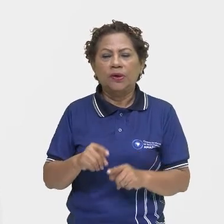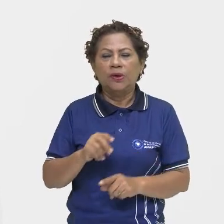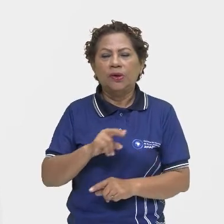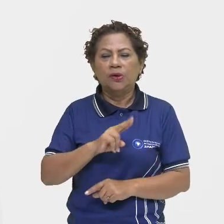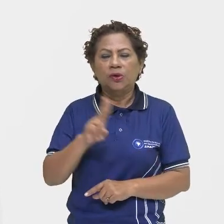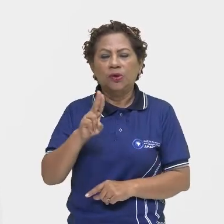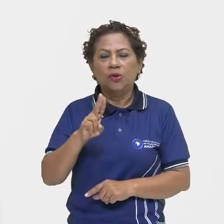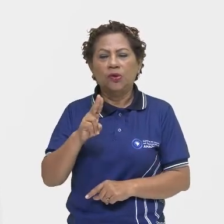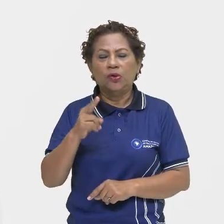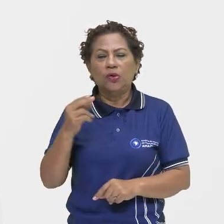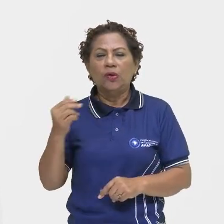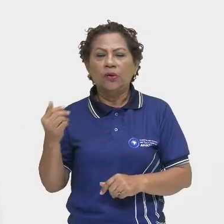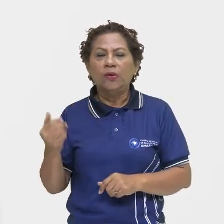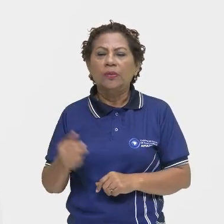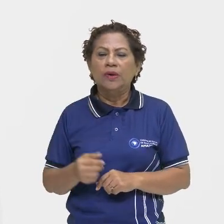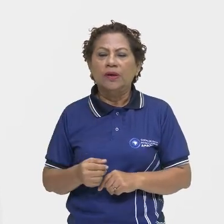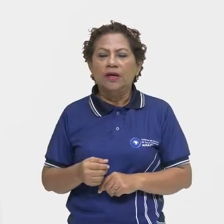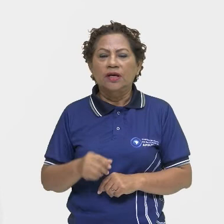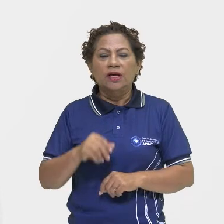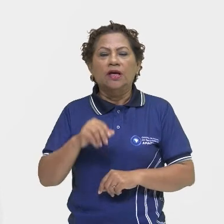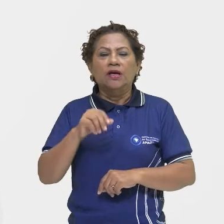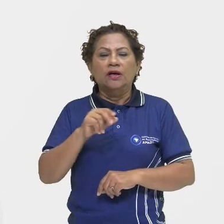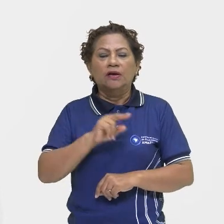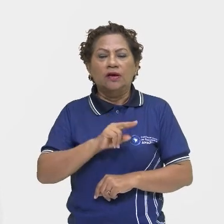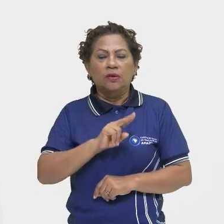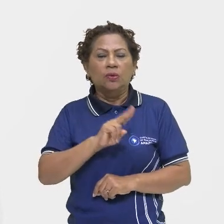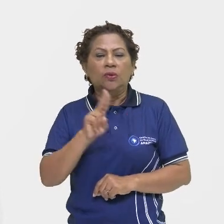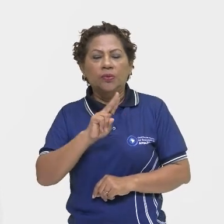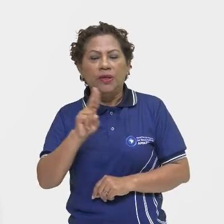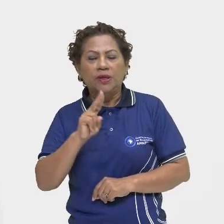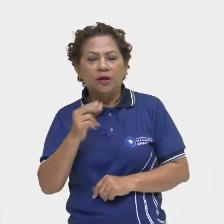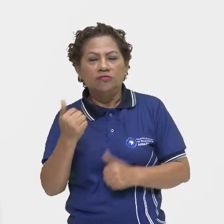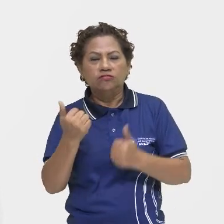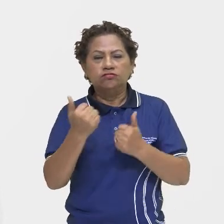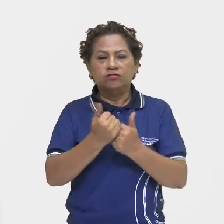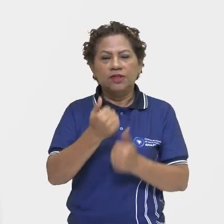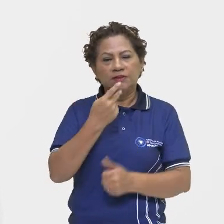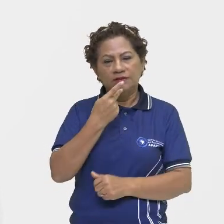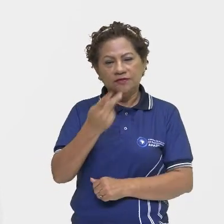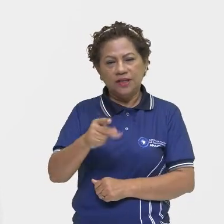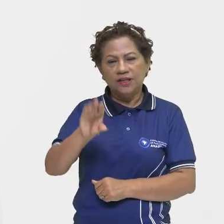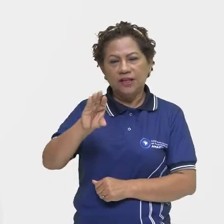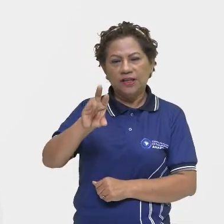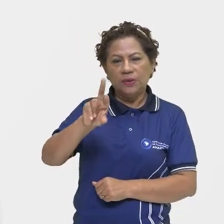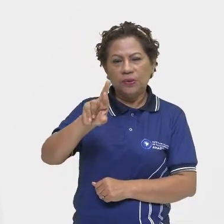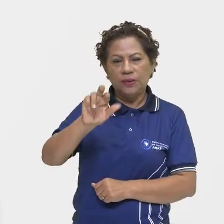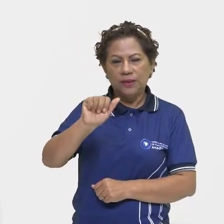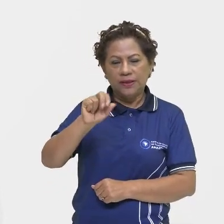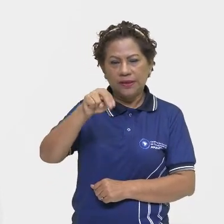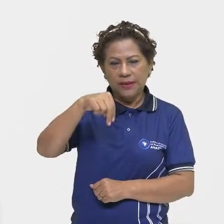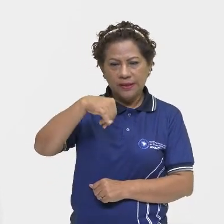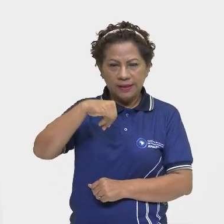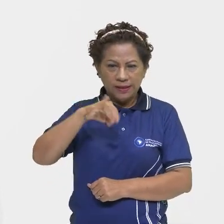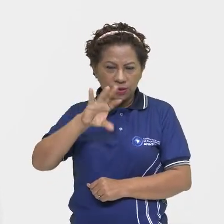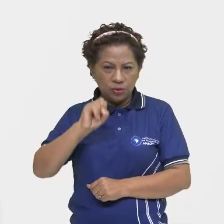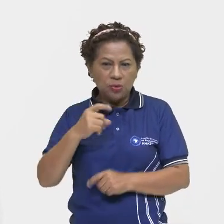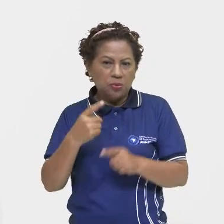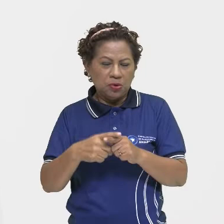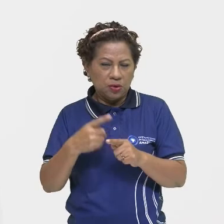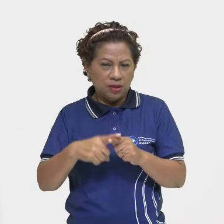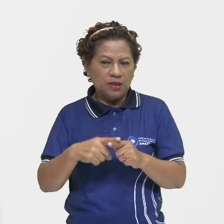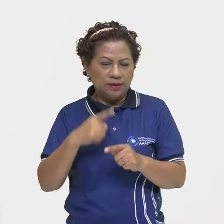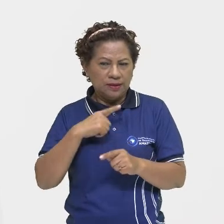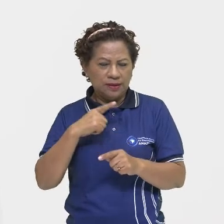Ele é de Tucuruvi, de São Paulo. O artista brasileiro possui uma característica artística